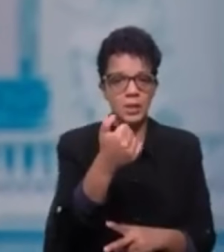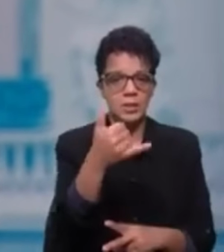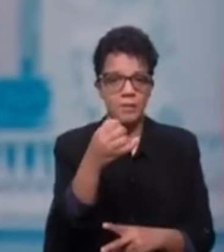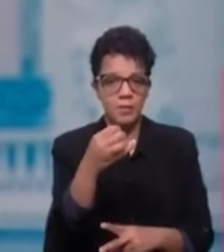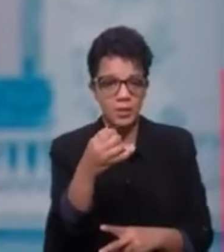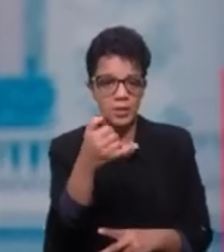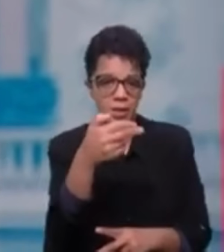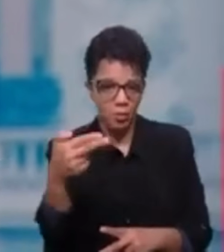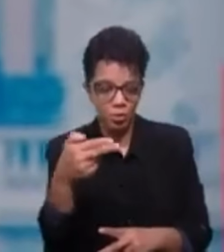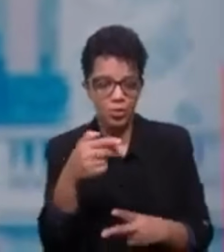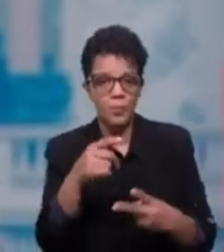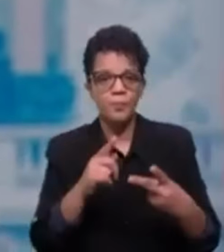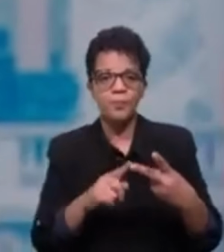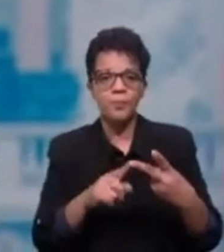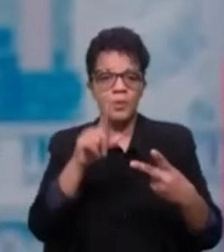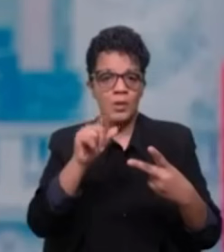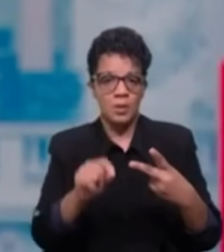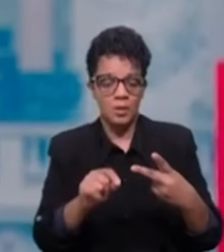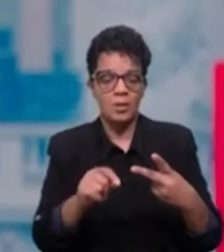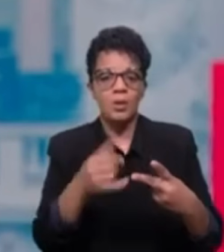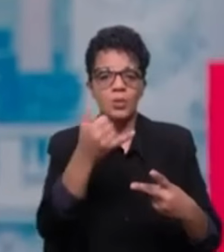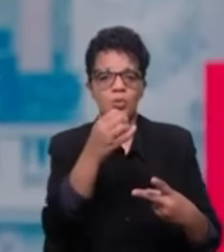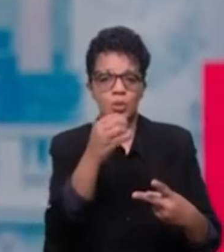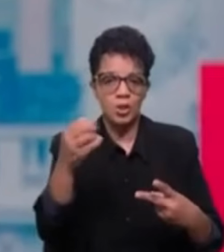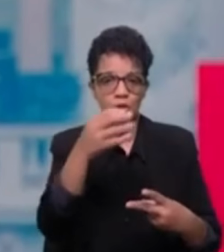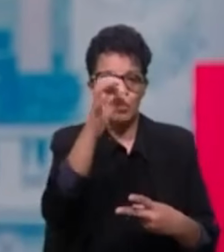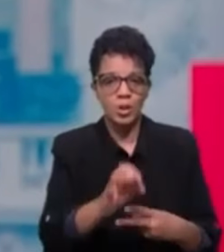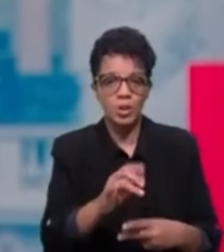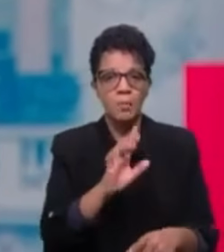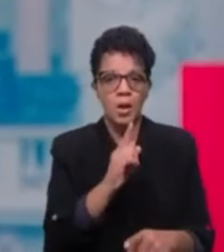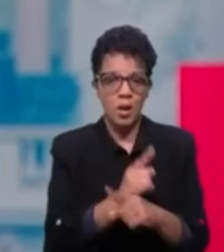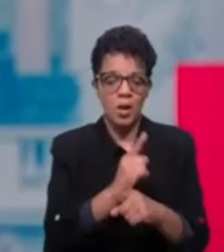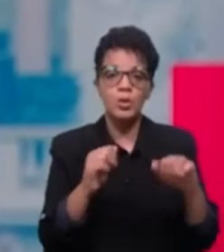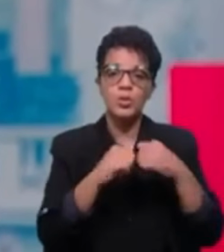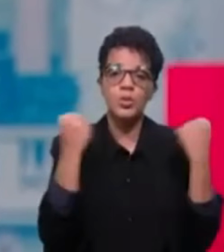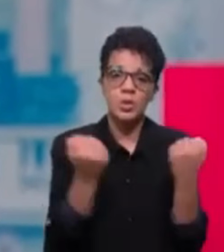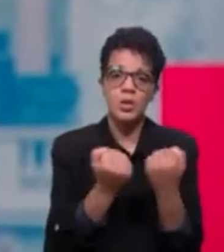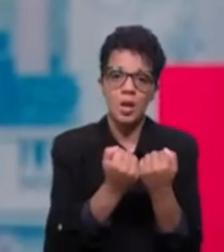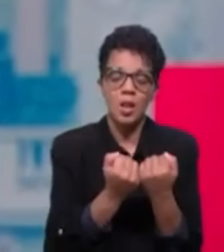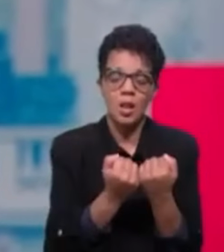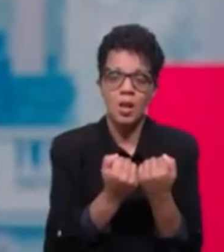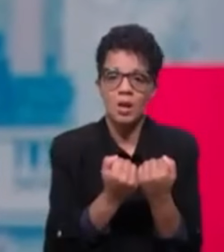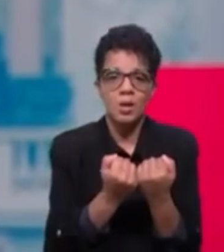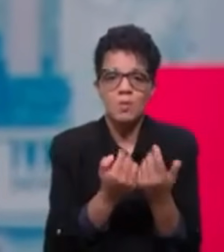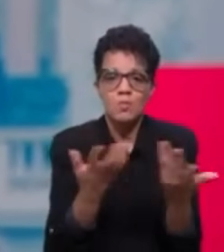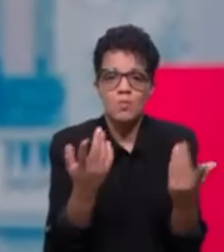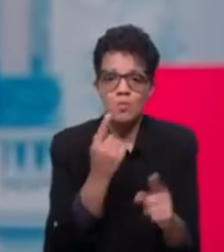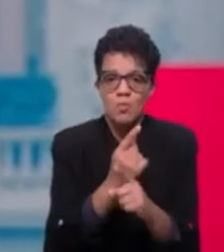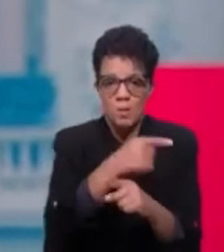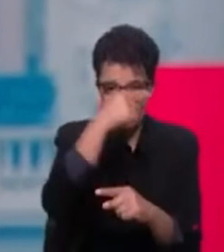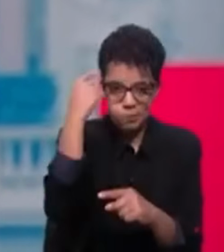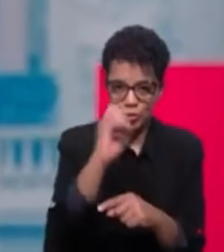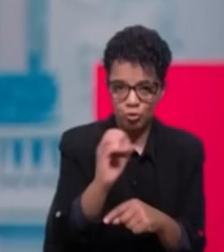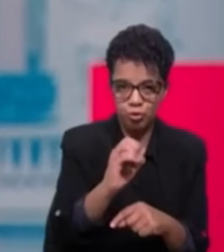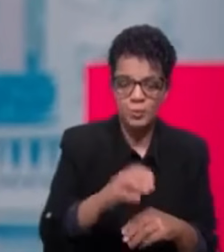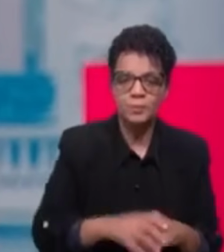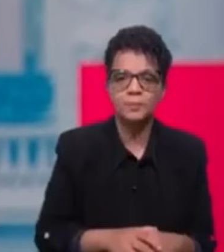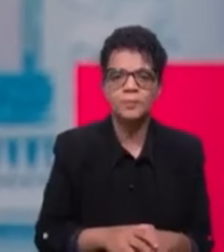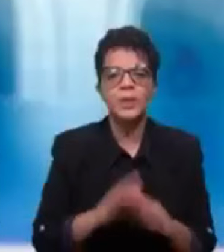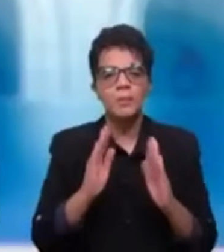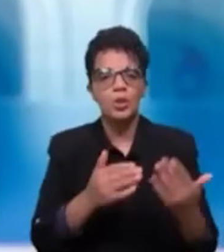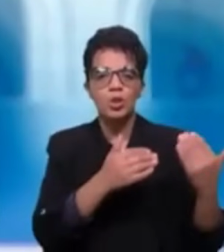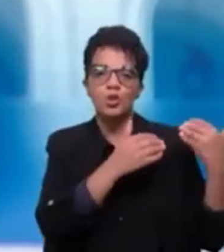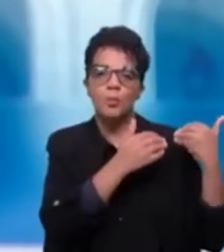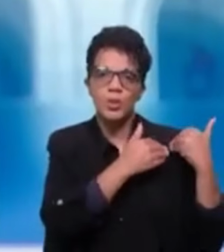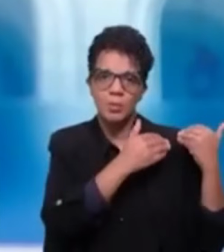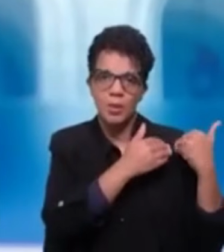€ vai receber na mesma um aumento de 200% apesar do ponto de vista social não ter a mesma dificuldade é preciso ter